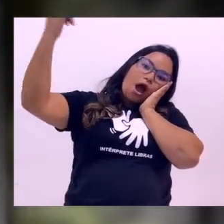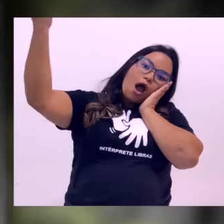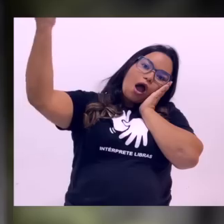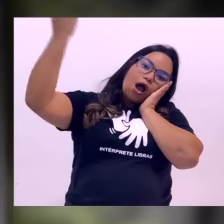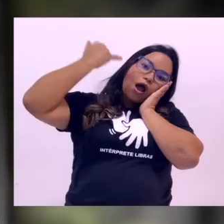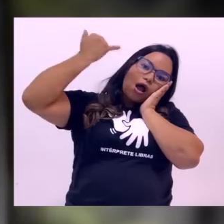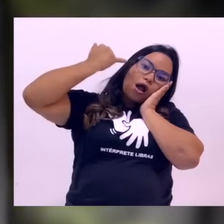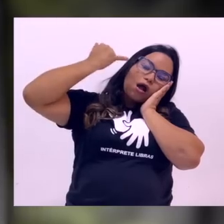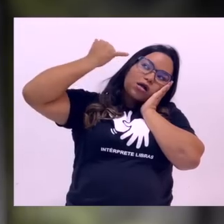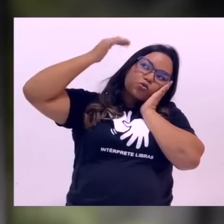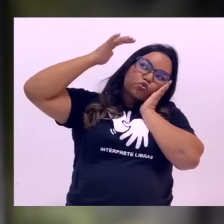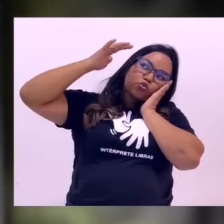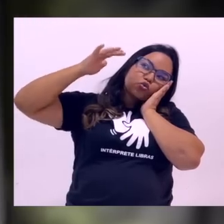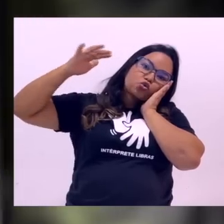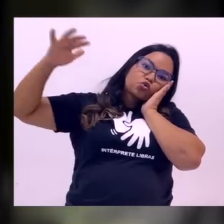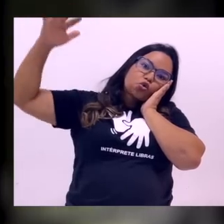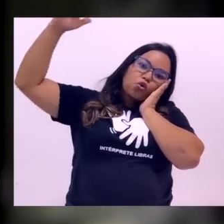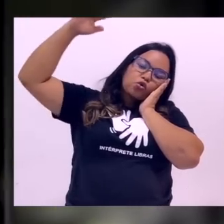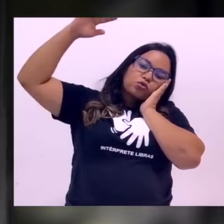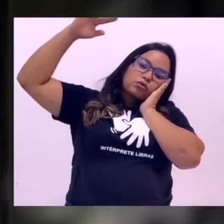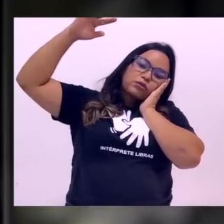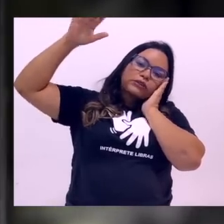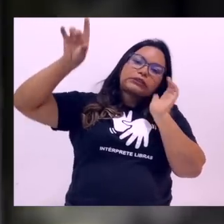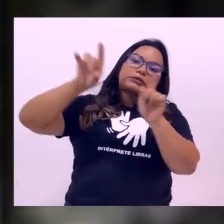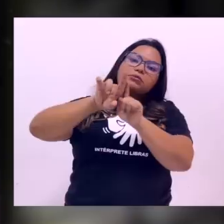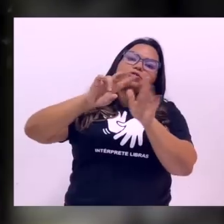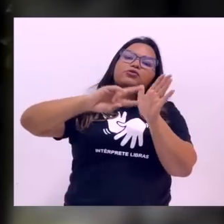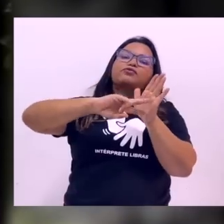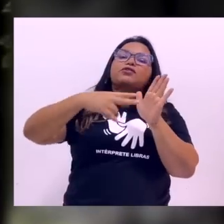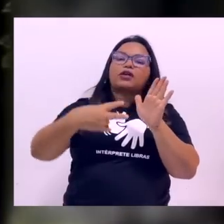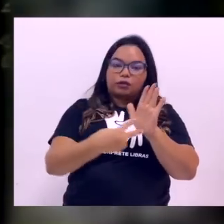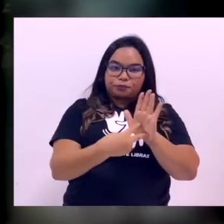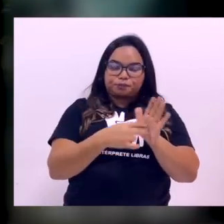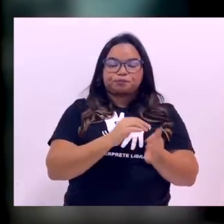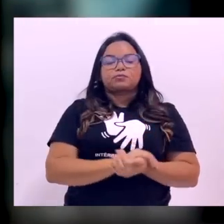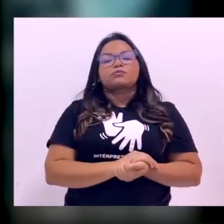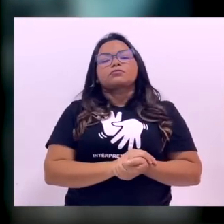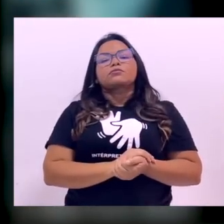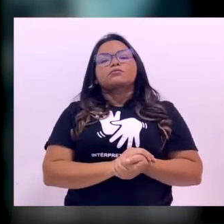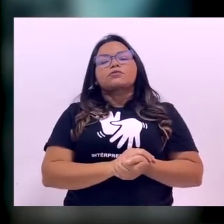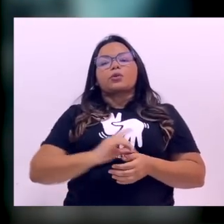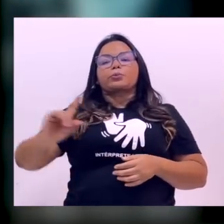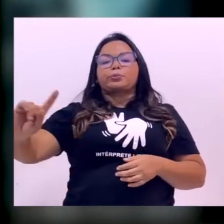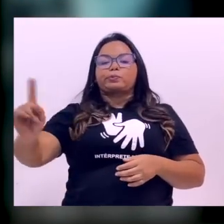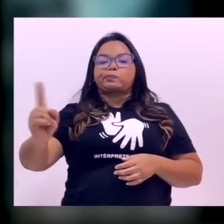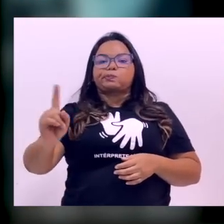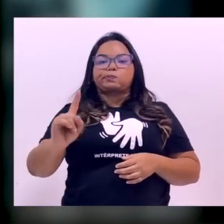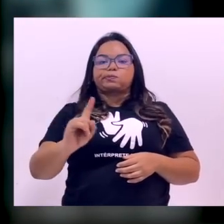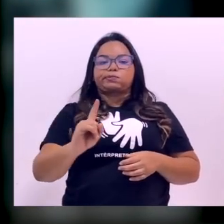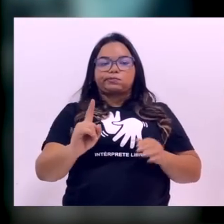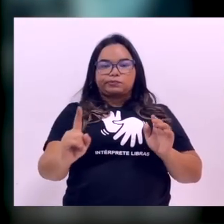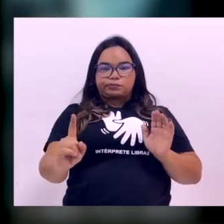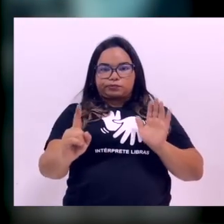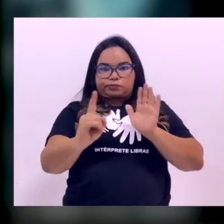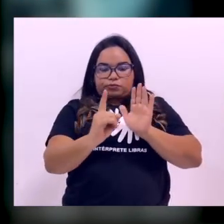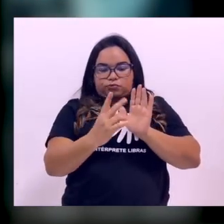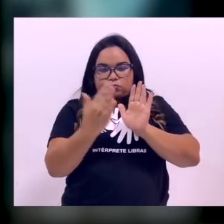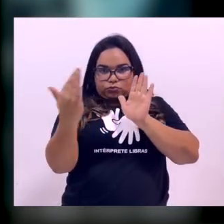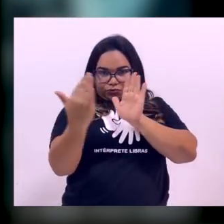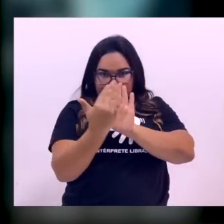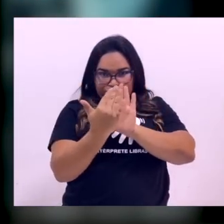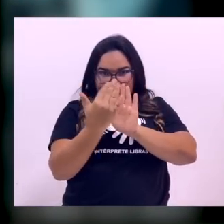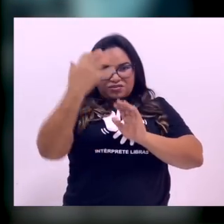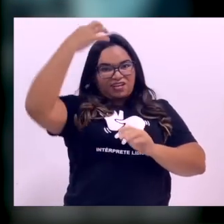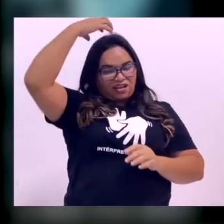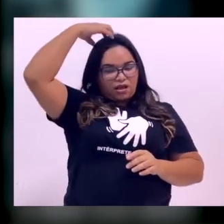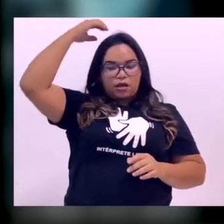sonho, mas ele também deu a solução para o sonho. O rei perguntou a Daniel, também chamado Beltesazar, que,